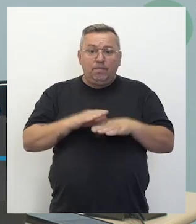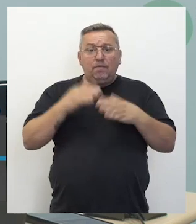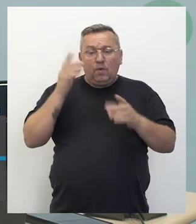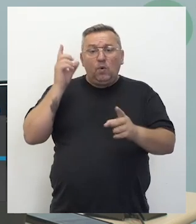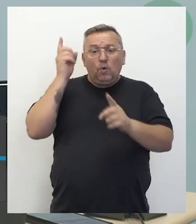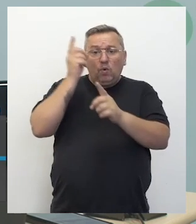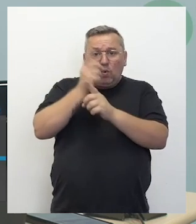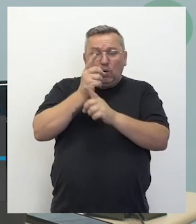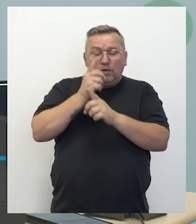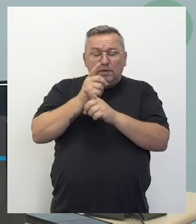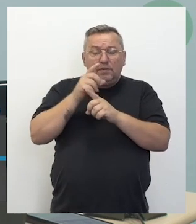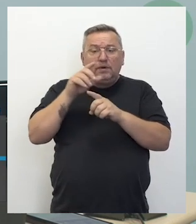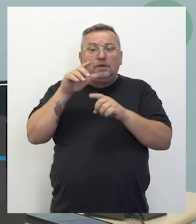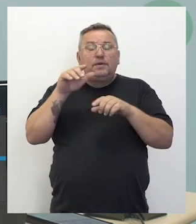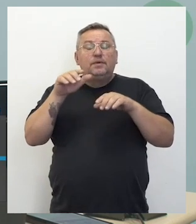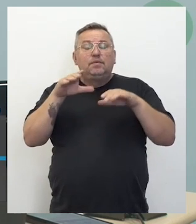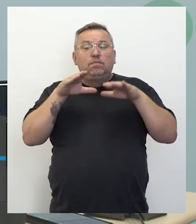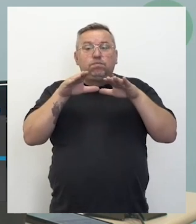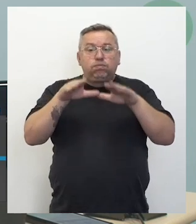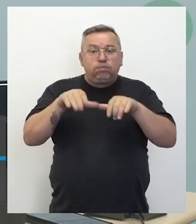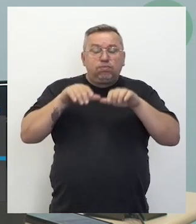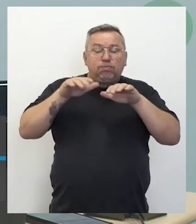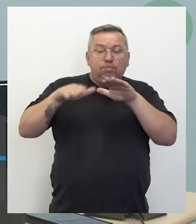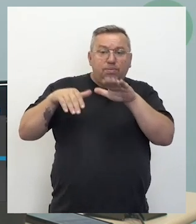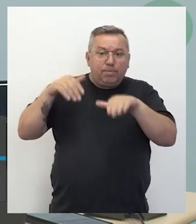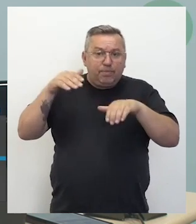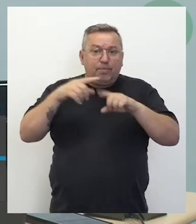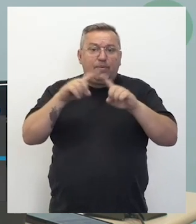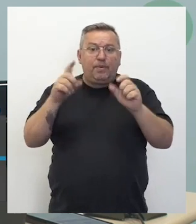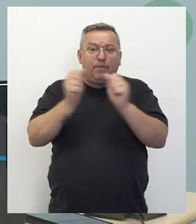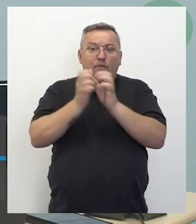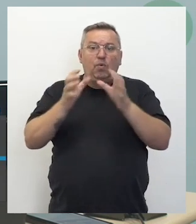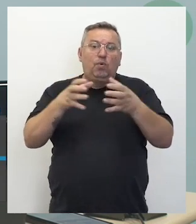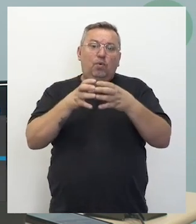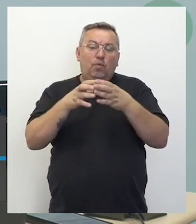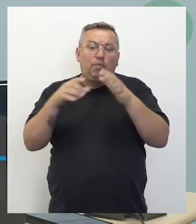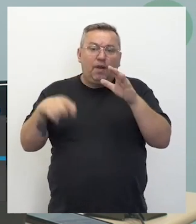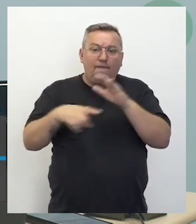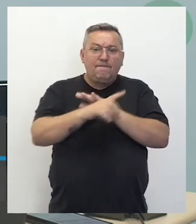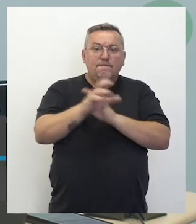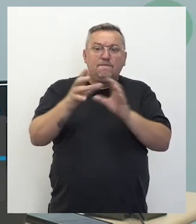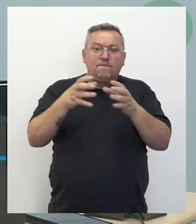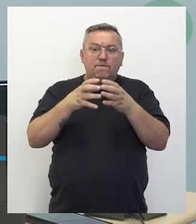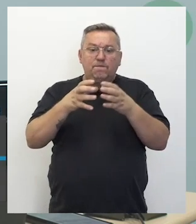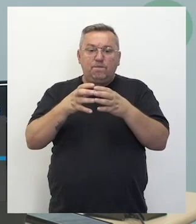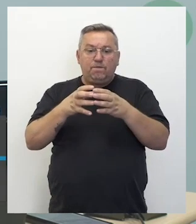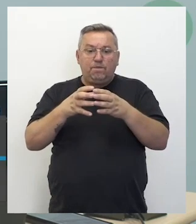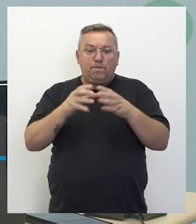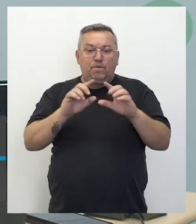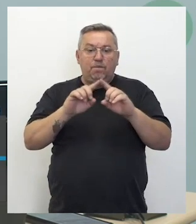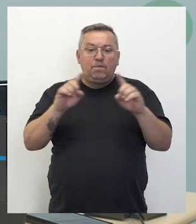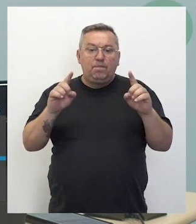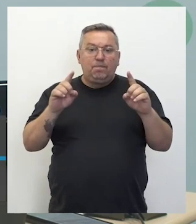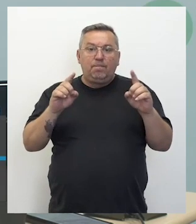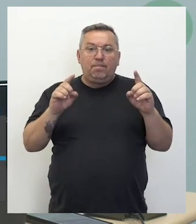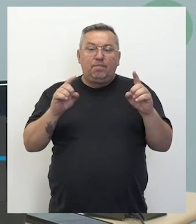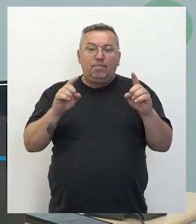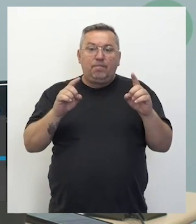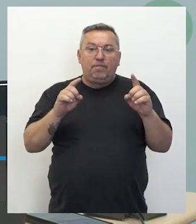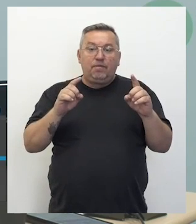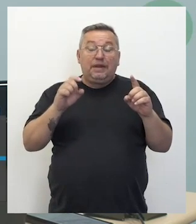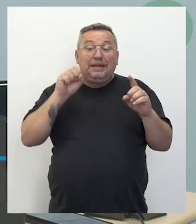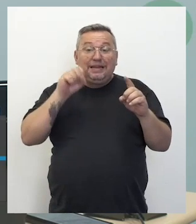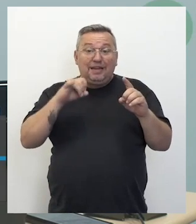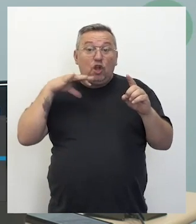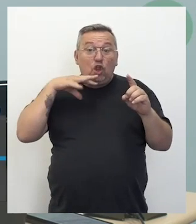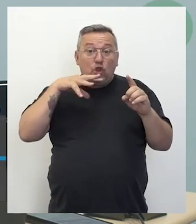encontram-se, né, nadando assim, em grupos, elas vão em grupos tal, mas eu não sei se todas